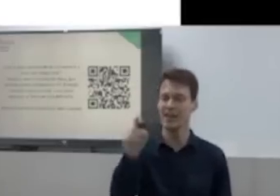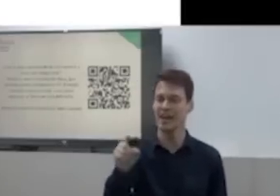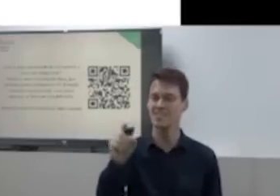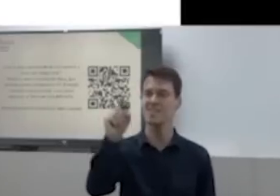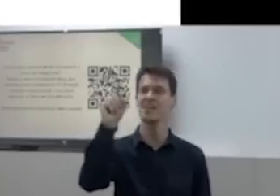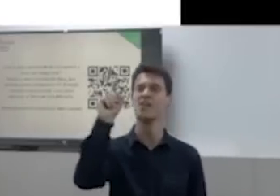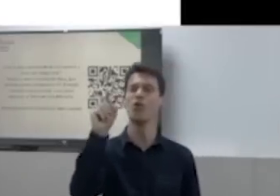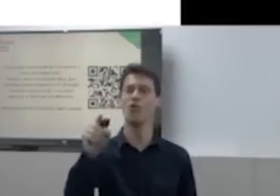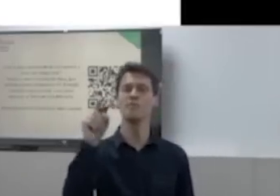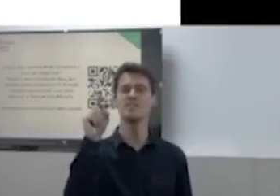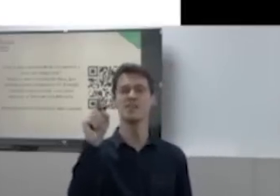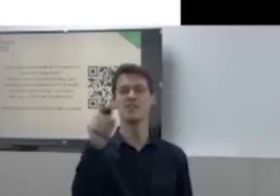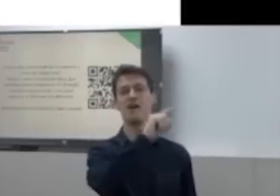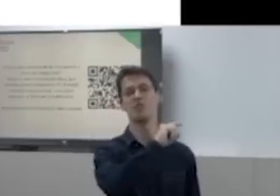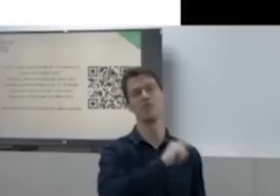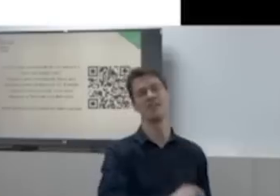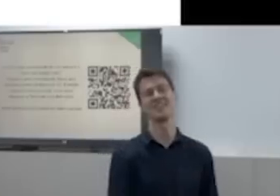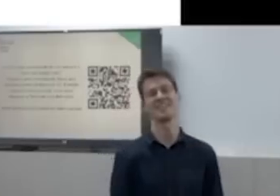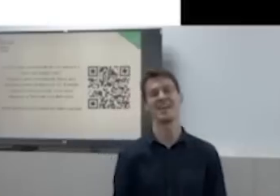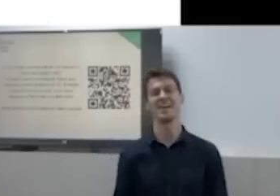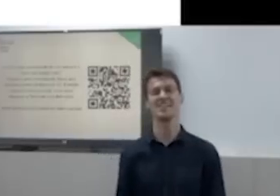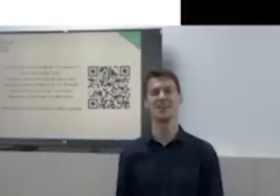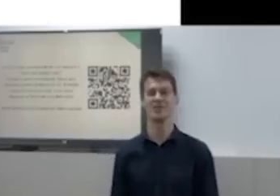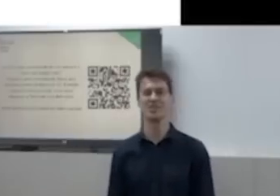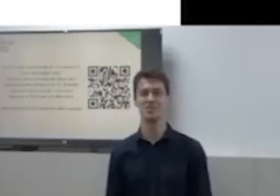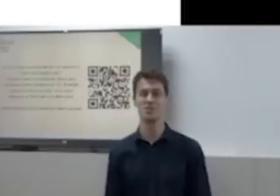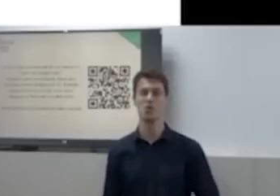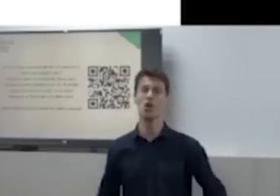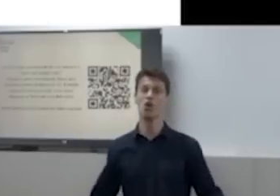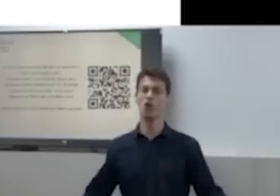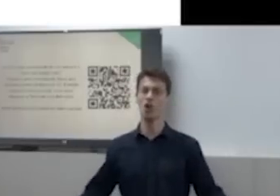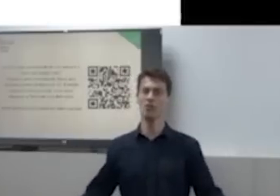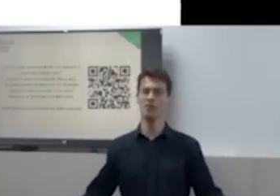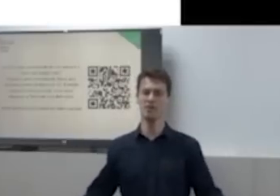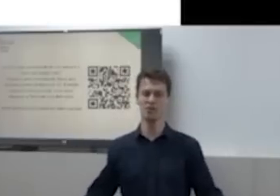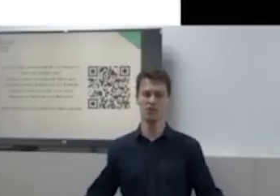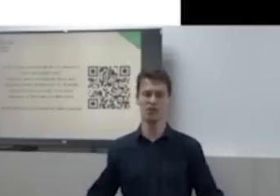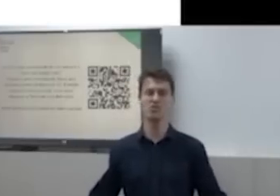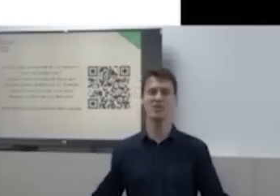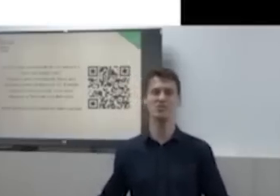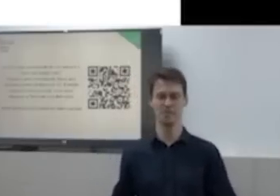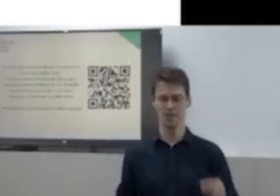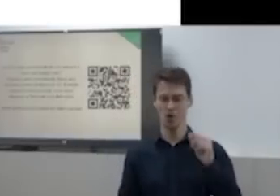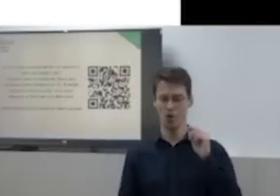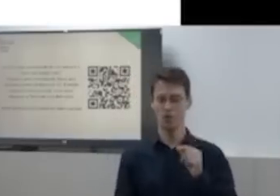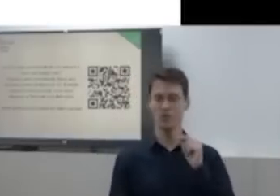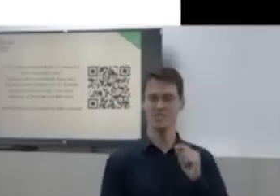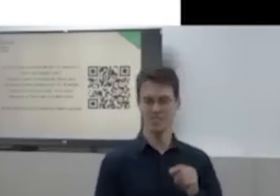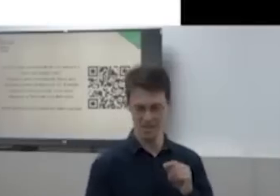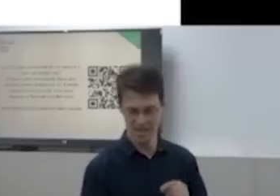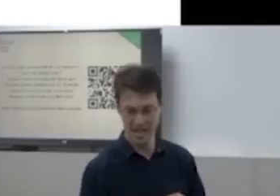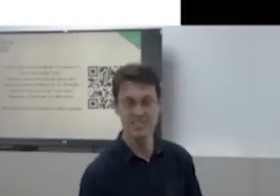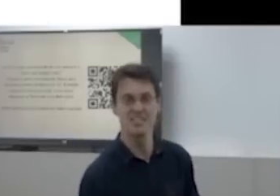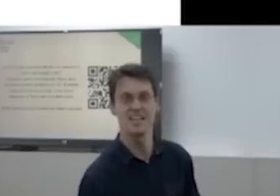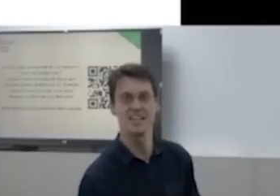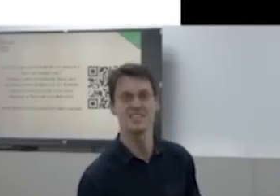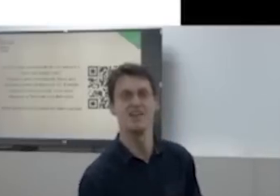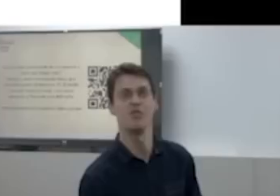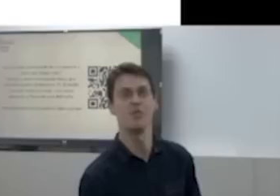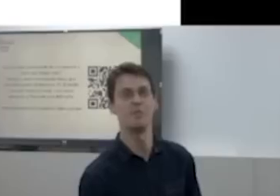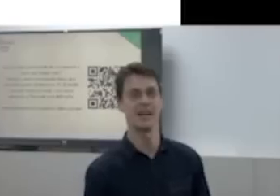da tua casa, observar o planeta Terra em alta definição. Como, Fabiano, que eu faço isso? Ou